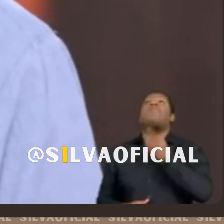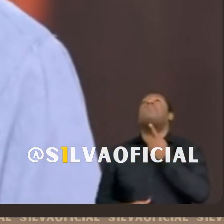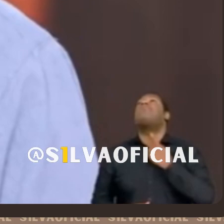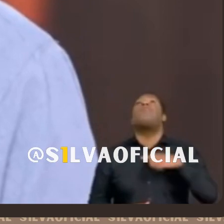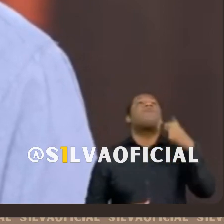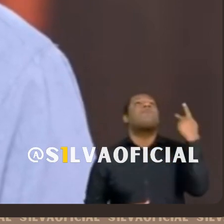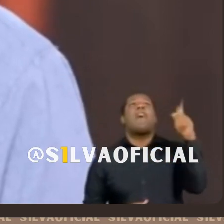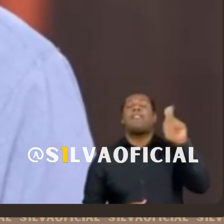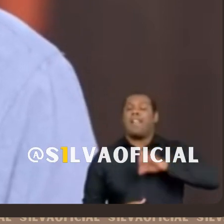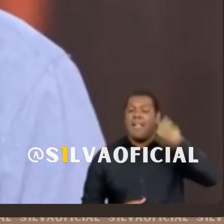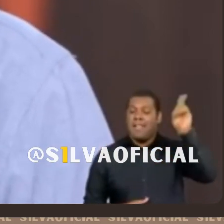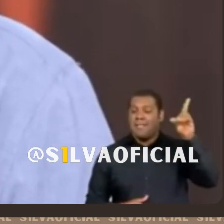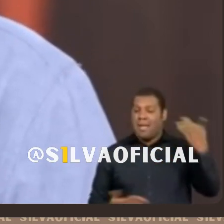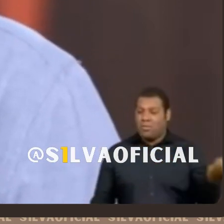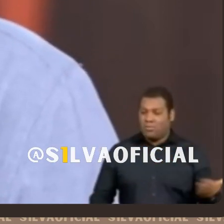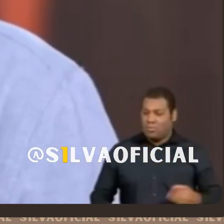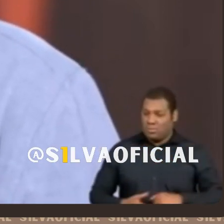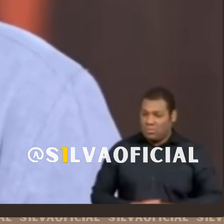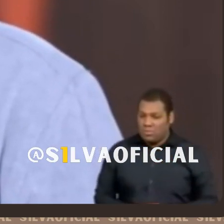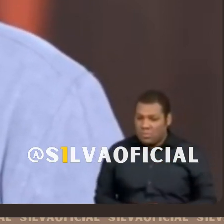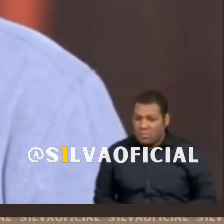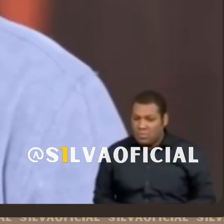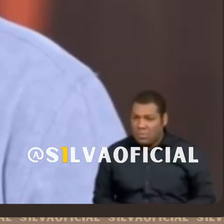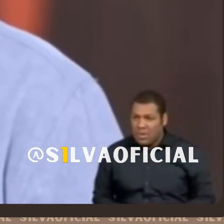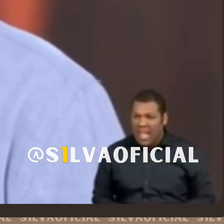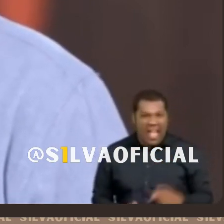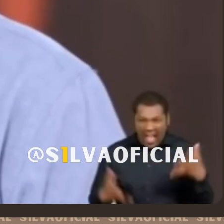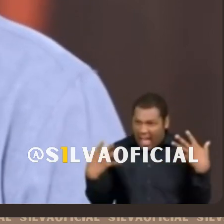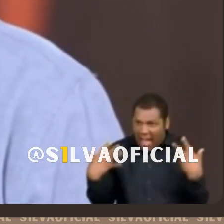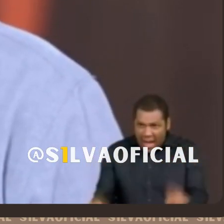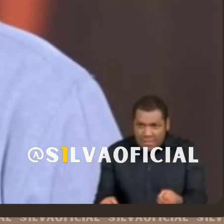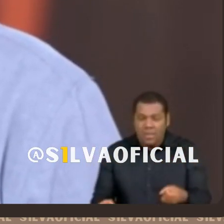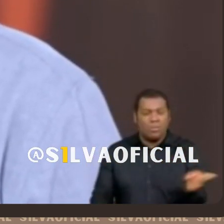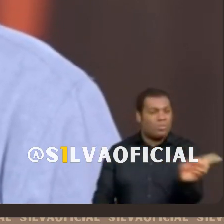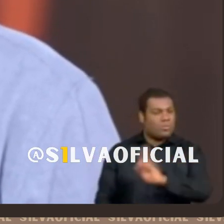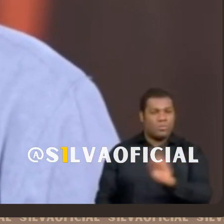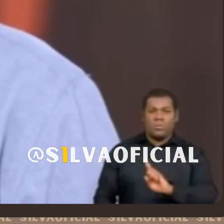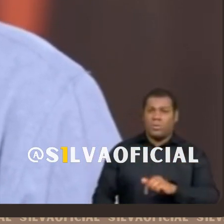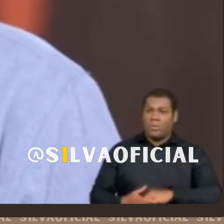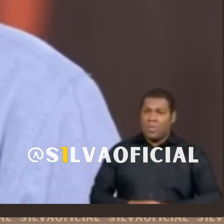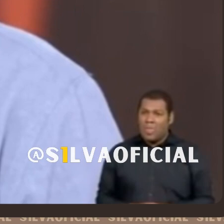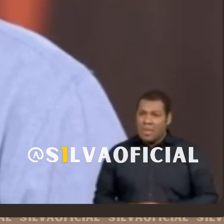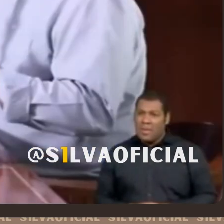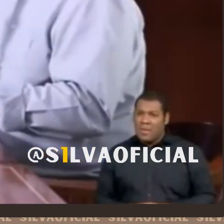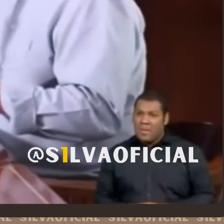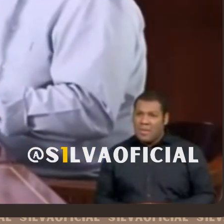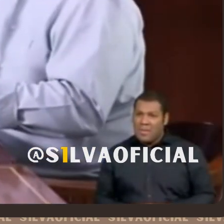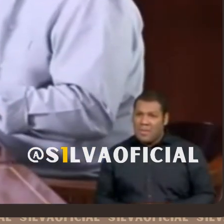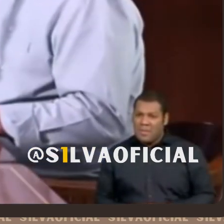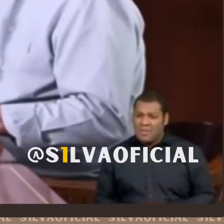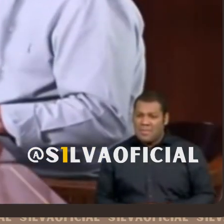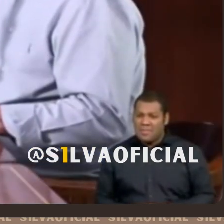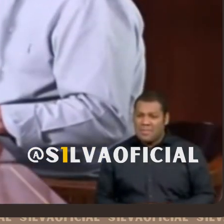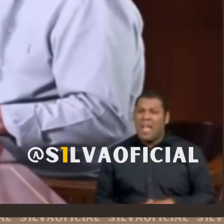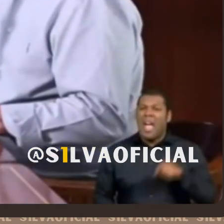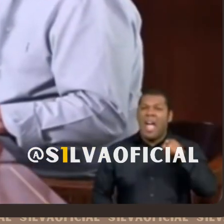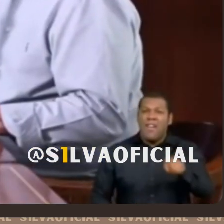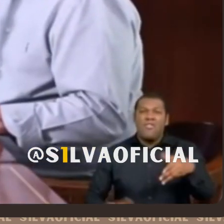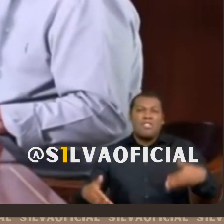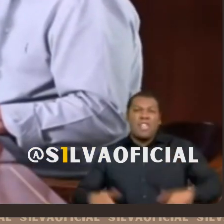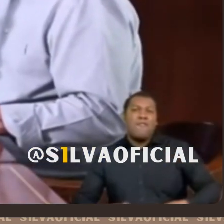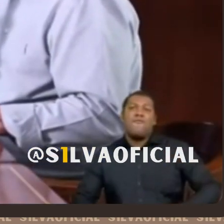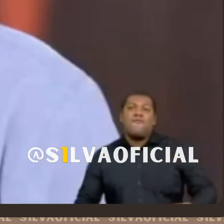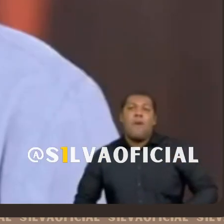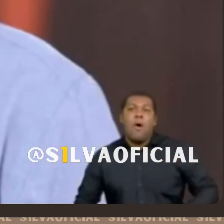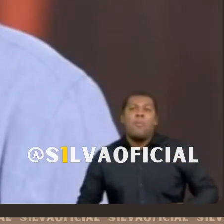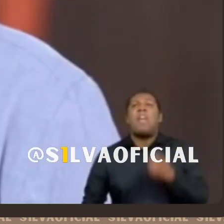com essas coisas que criaram para convencer a pessoa. Ah, você está com fome, é coisa de Deus. Pô, Jesus defendia os pobres. Ah, você está desempregado, é coisa de Deus. Sabe, não